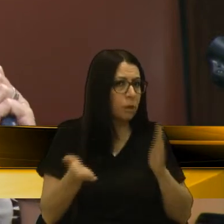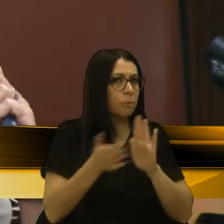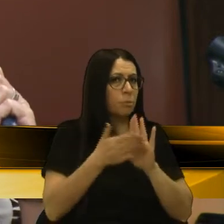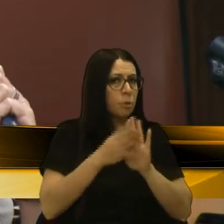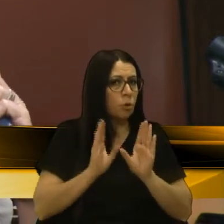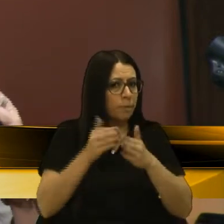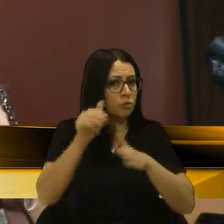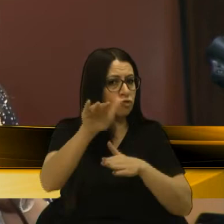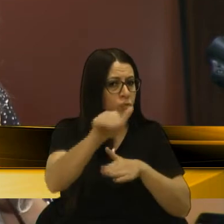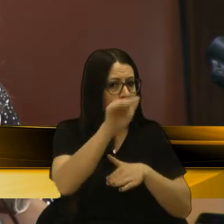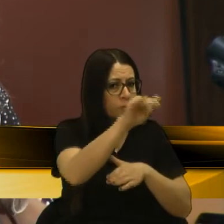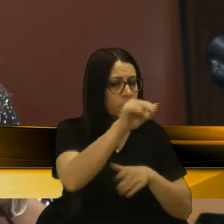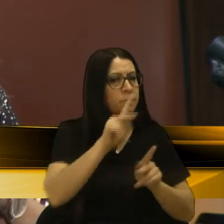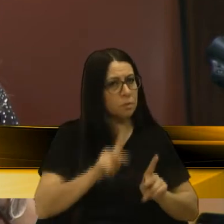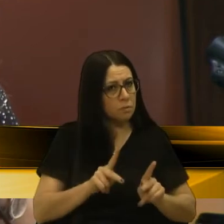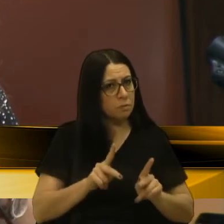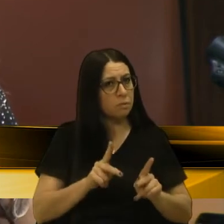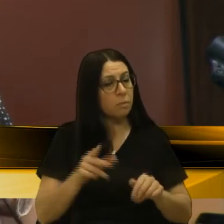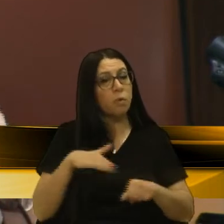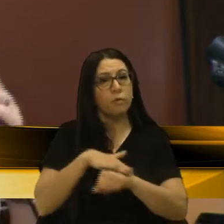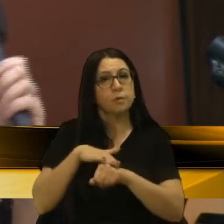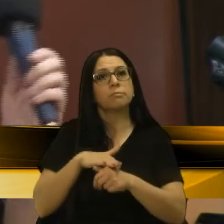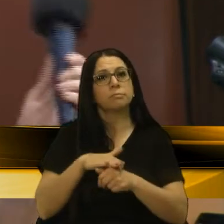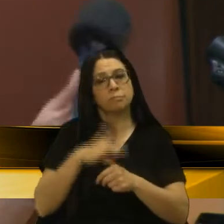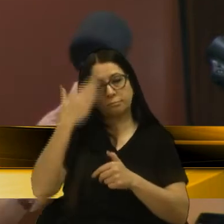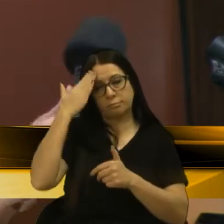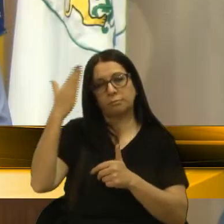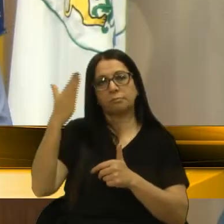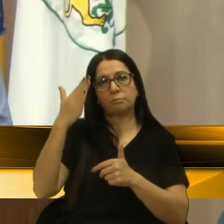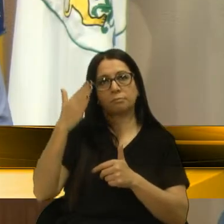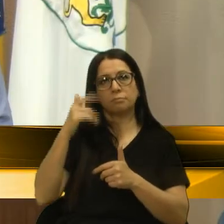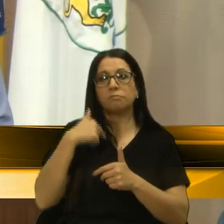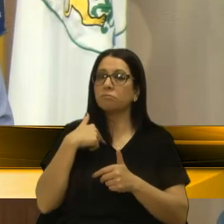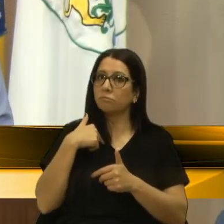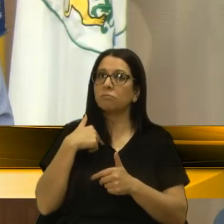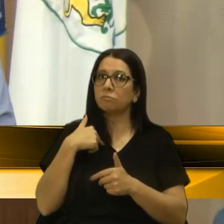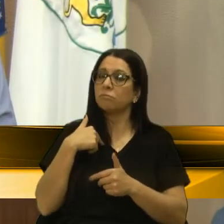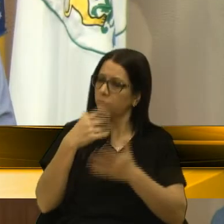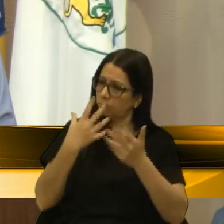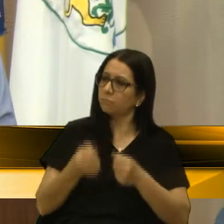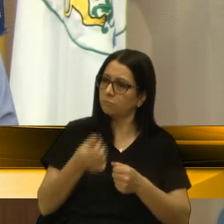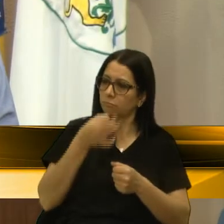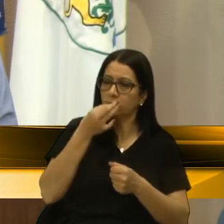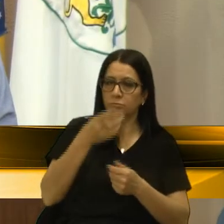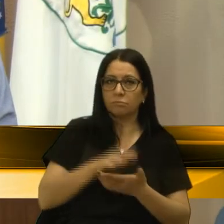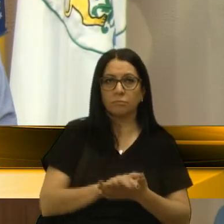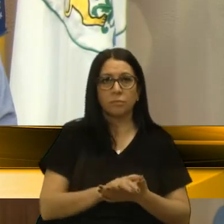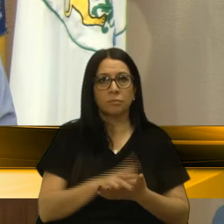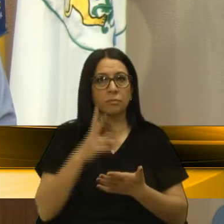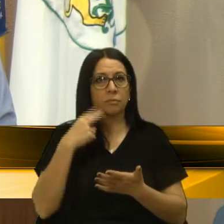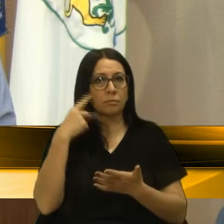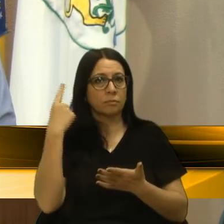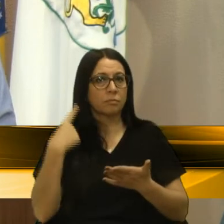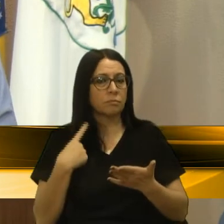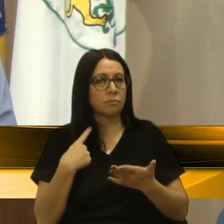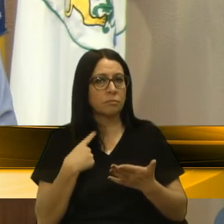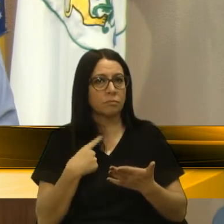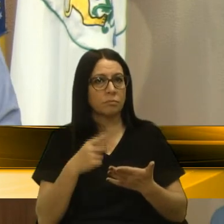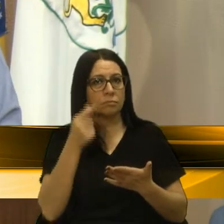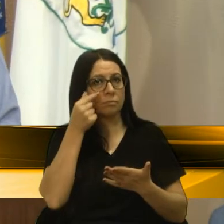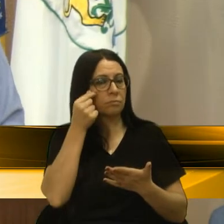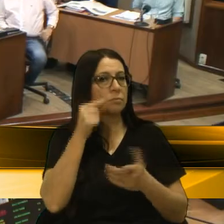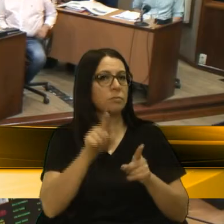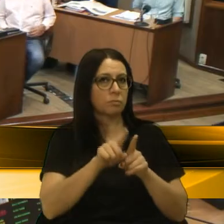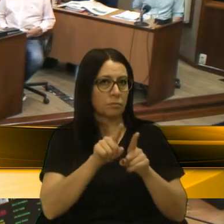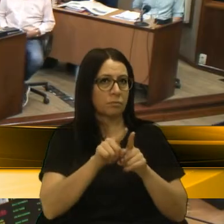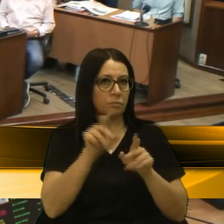comissão chame essas pessoas para a gente conversar. Obrigado, vou acolher a vossa sugestão. Pois não, vereador Denise? Bom, vereador Frisso, eu